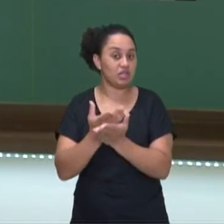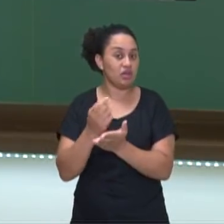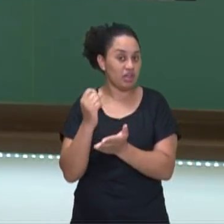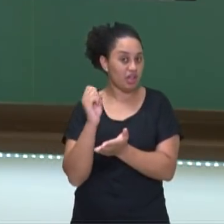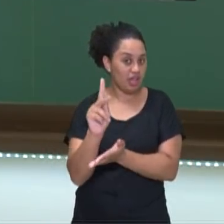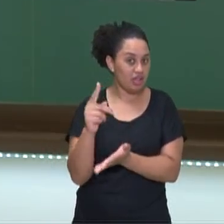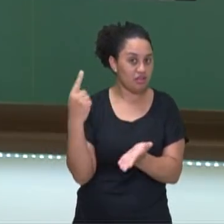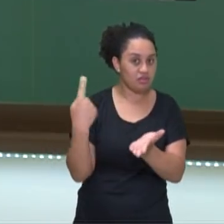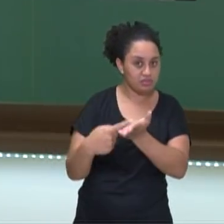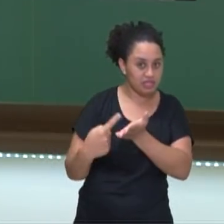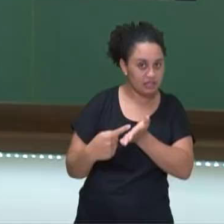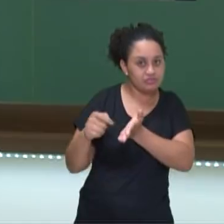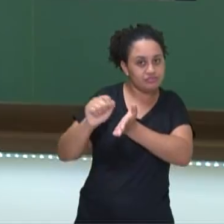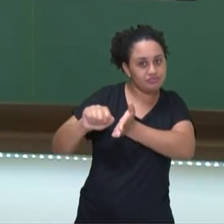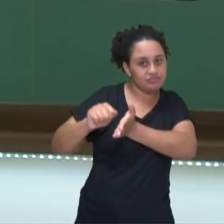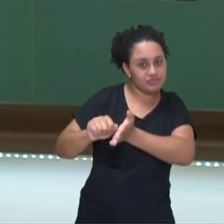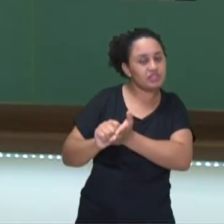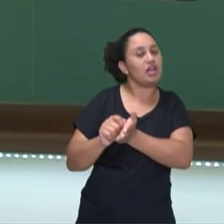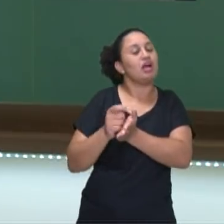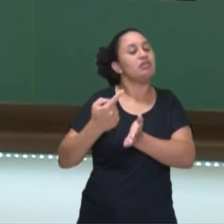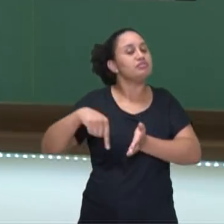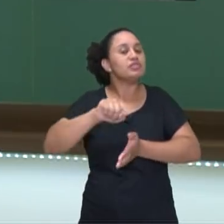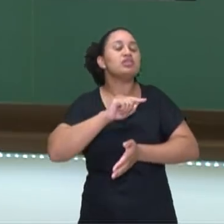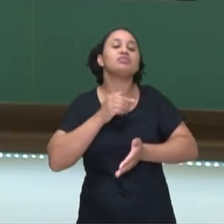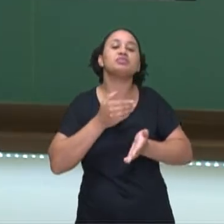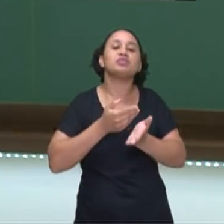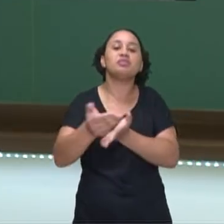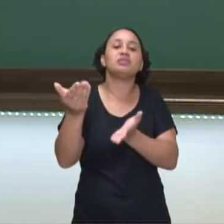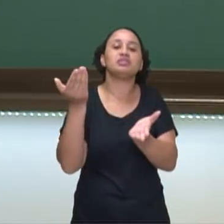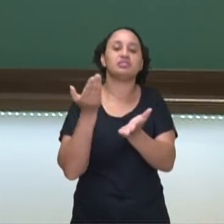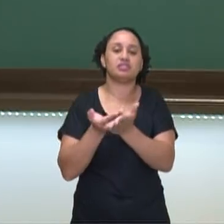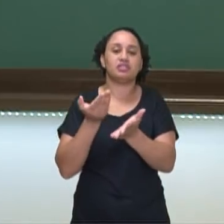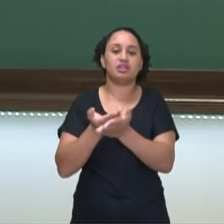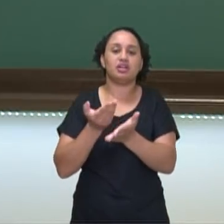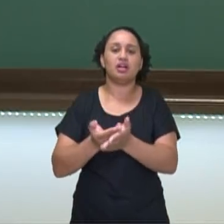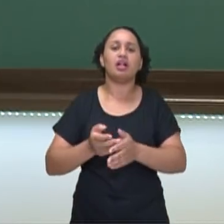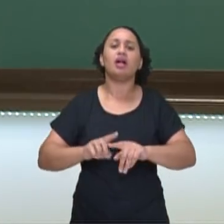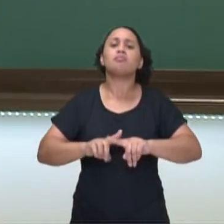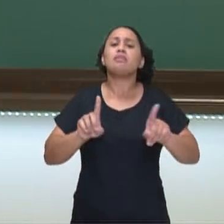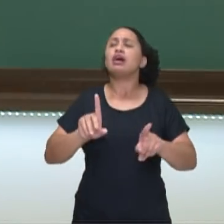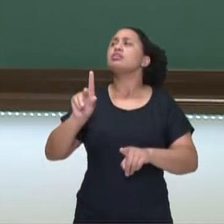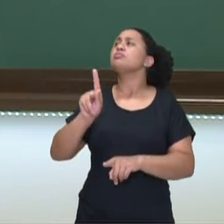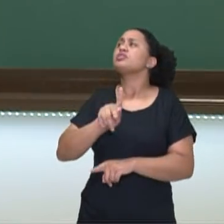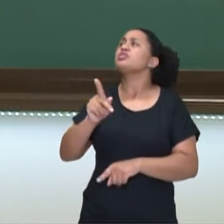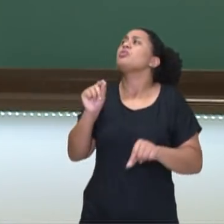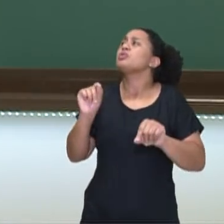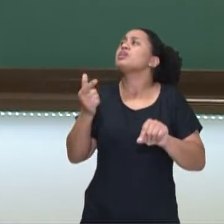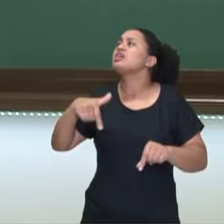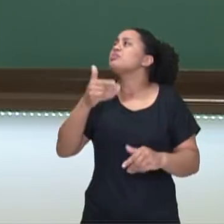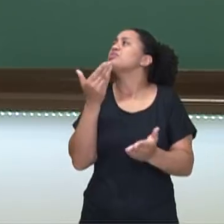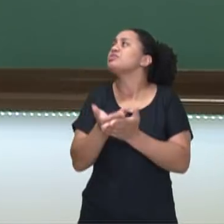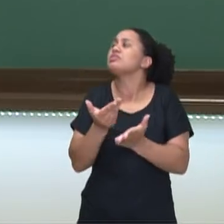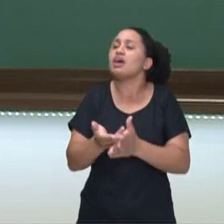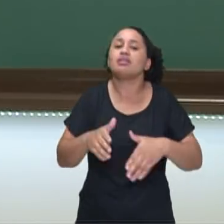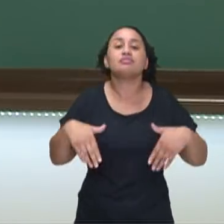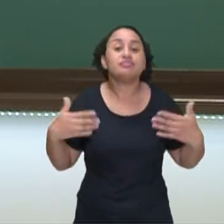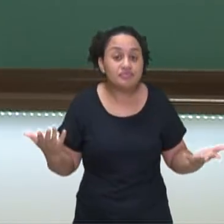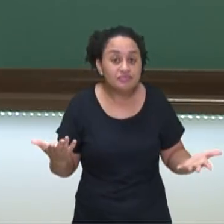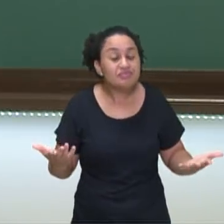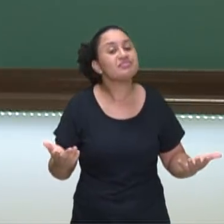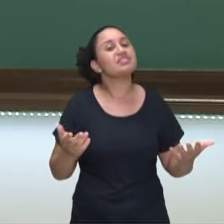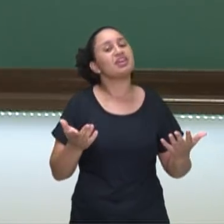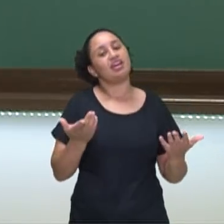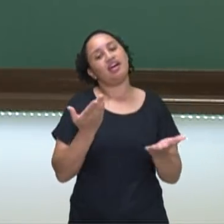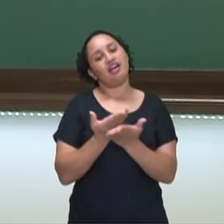Combinado? Anote tudo isso e nós vamos para a nossa aula. Professor, o que nós vamos estudar? Ora, bebê, nessa aula nós